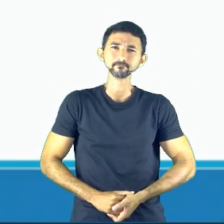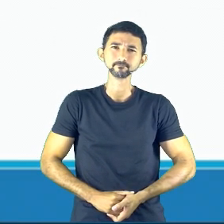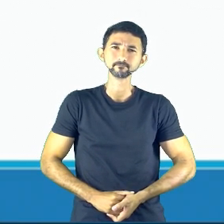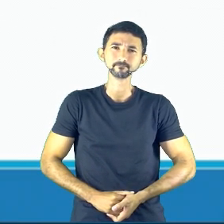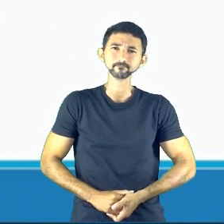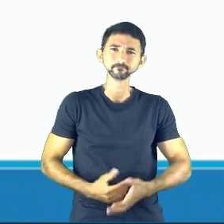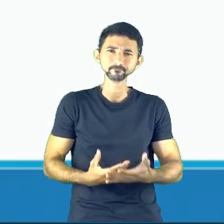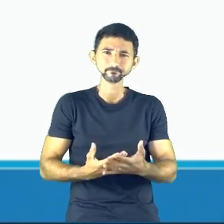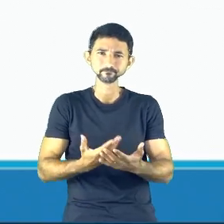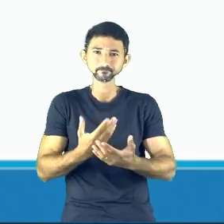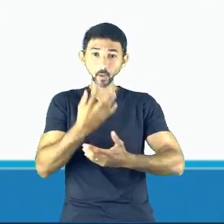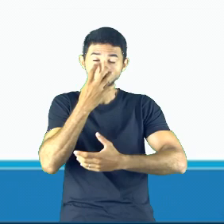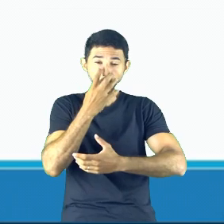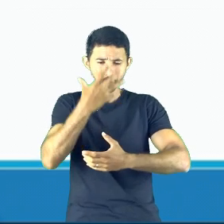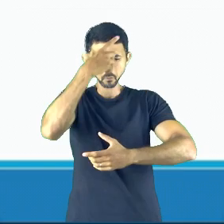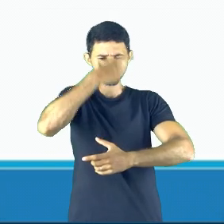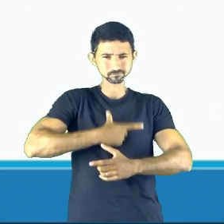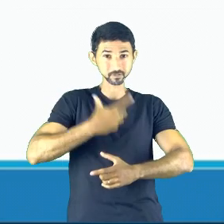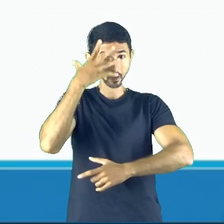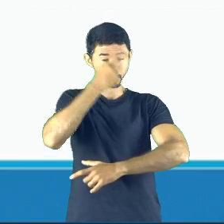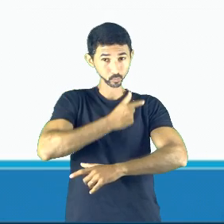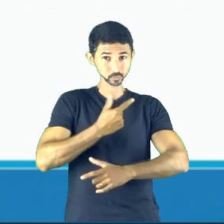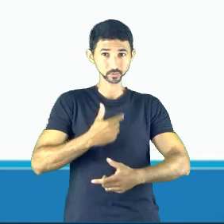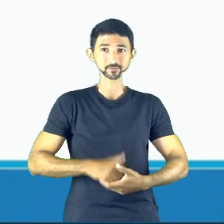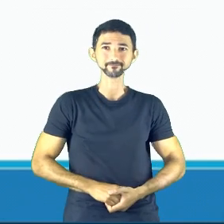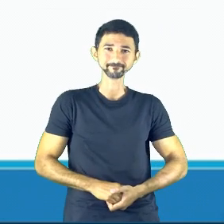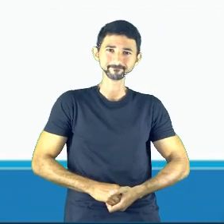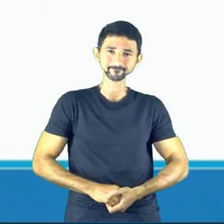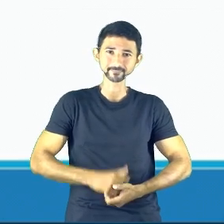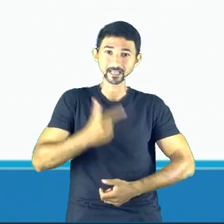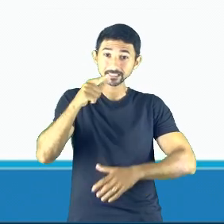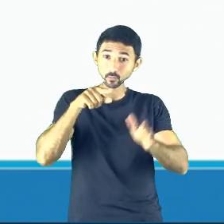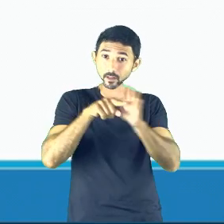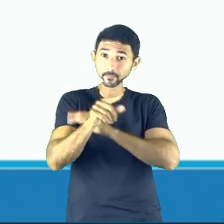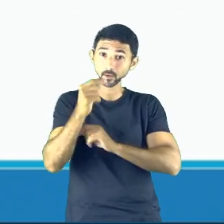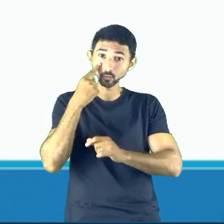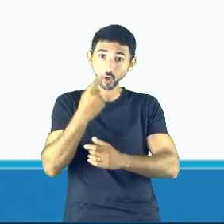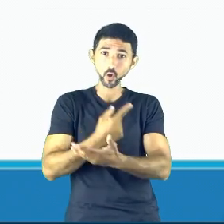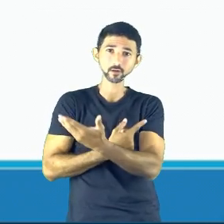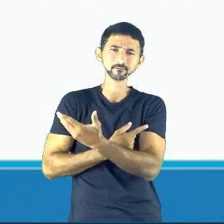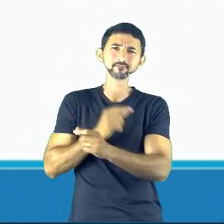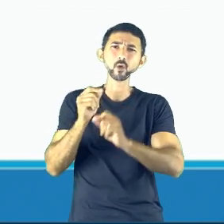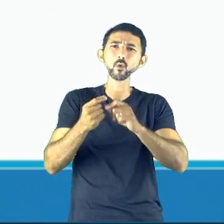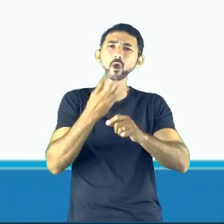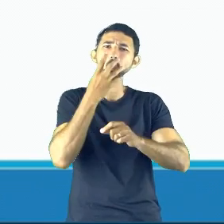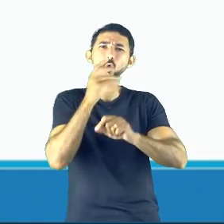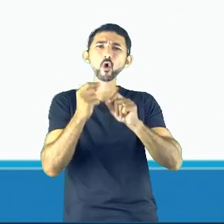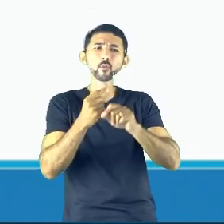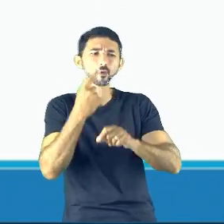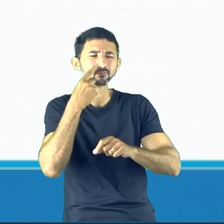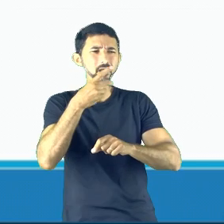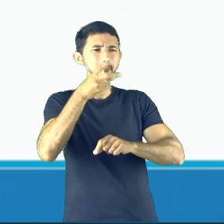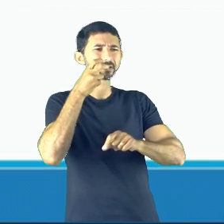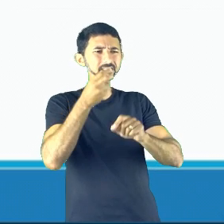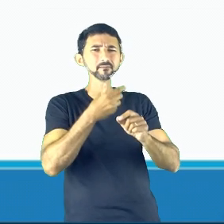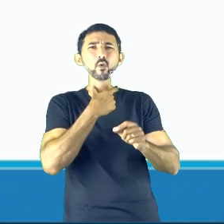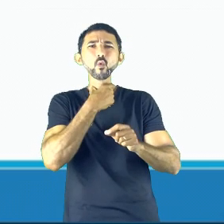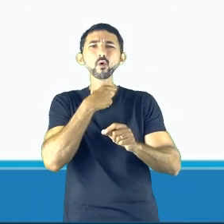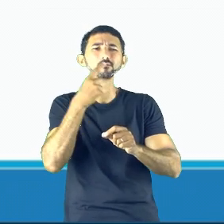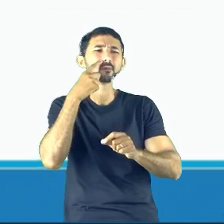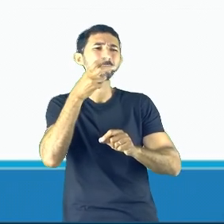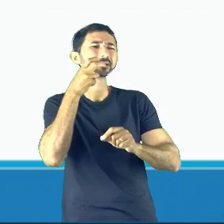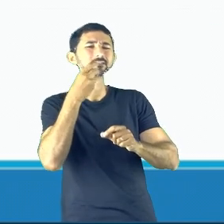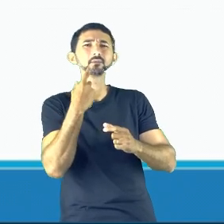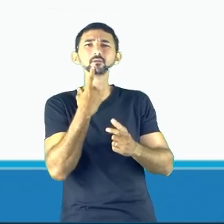Muito bem, porque o cão estava com ótimo aspecto, muito bonito. Vamos à segunda questão, bora lá. O que o lobo notou